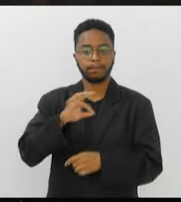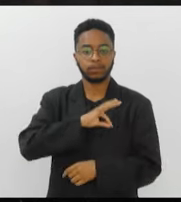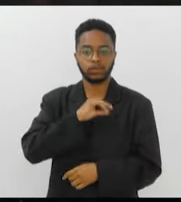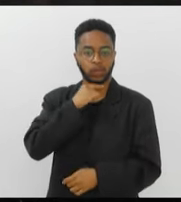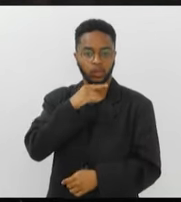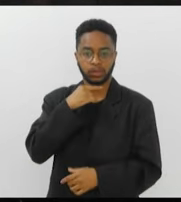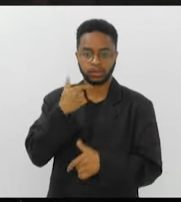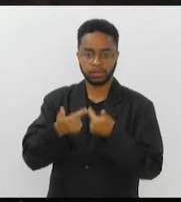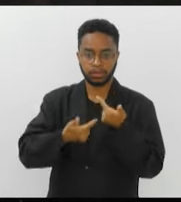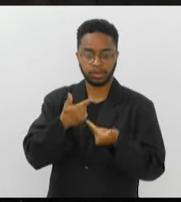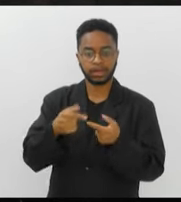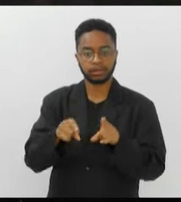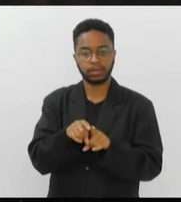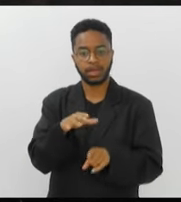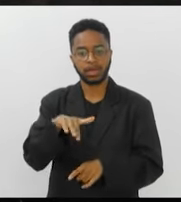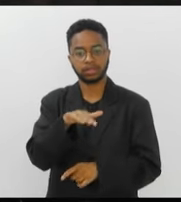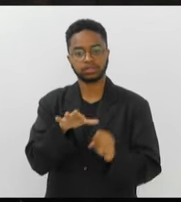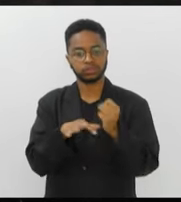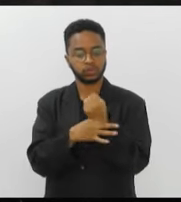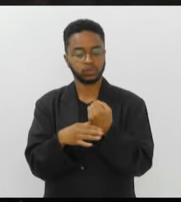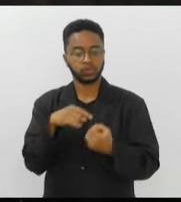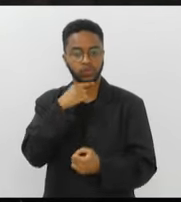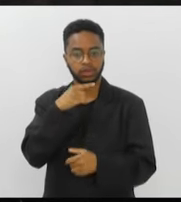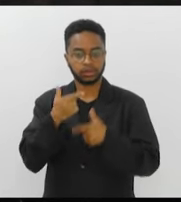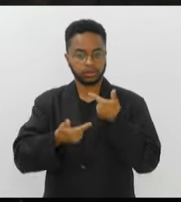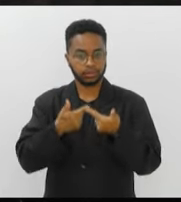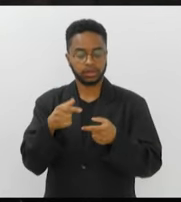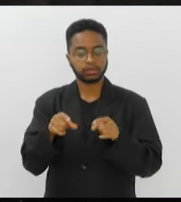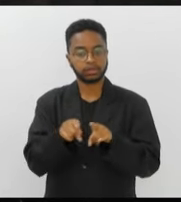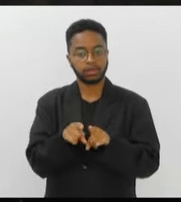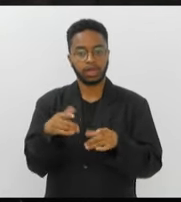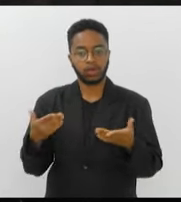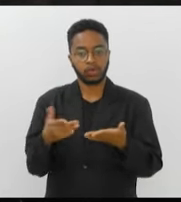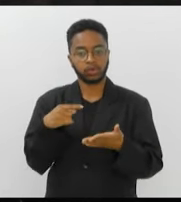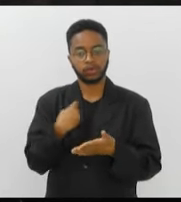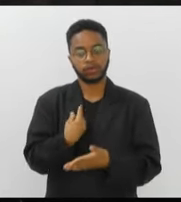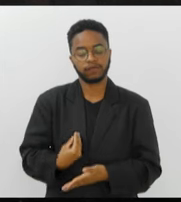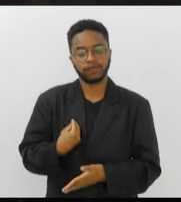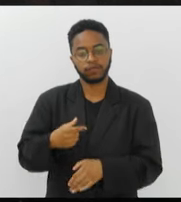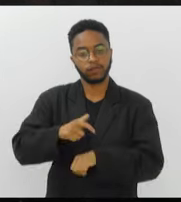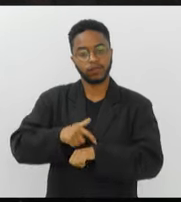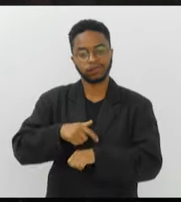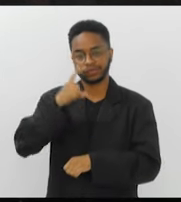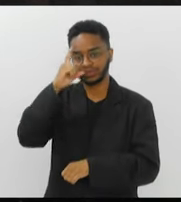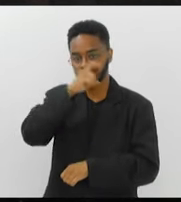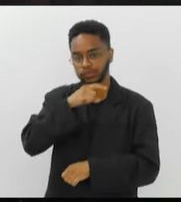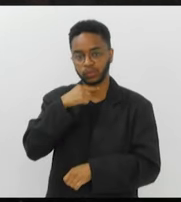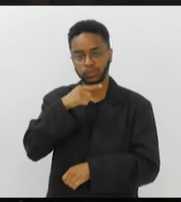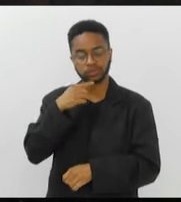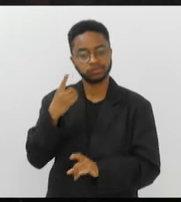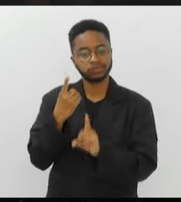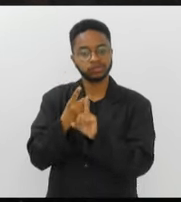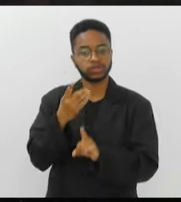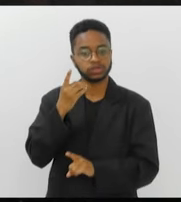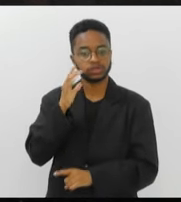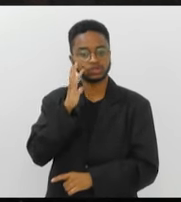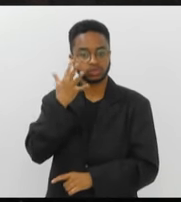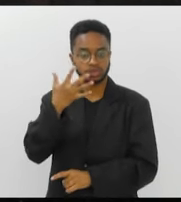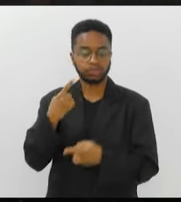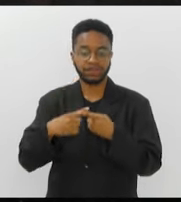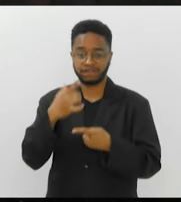segurança e fazendo com que nosso Estado enfrente esse momento de dificuldade e não consiga dar solução. É muito fácil